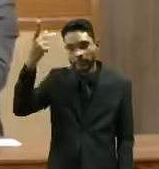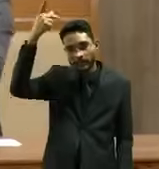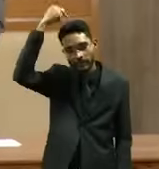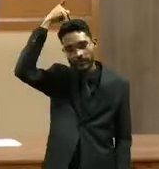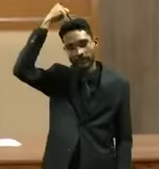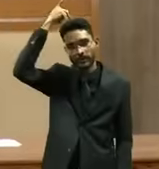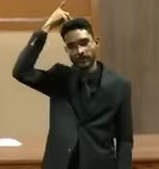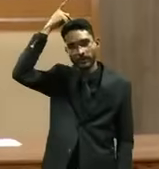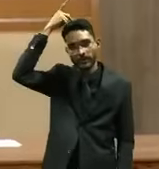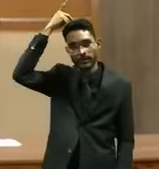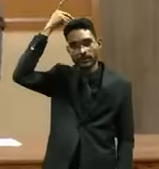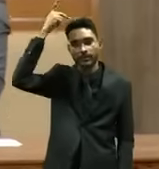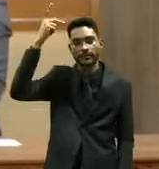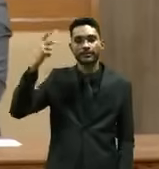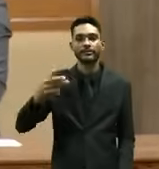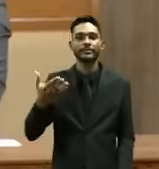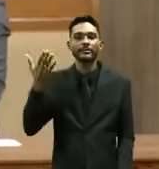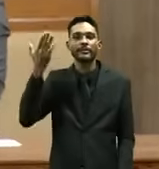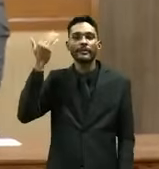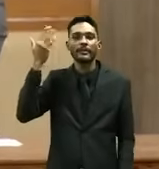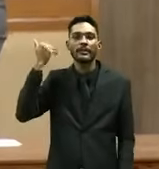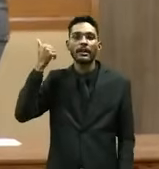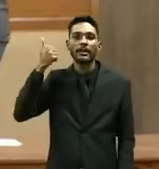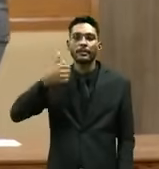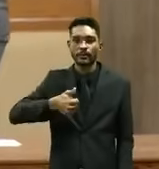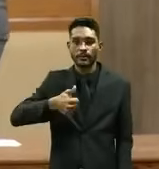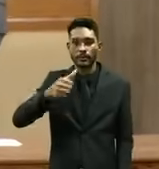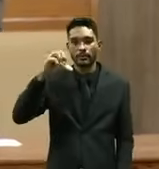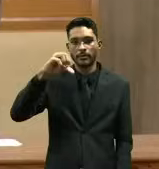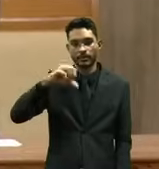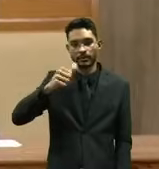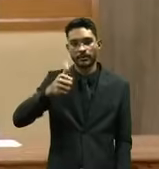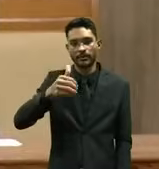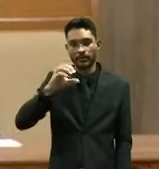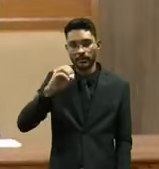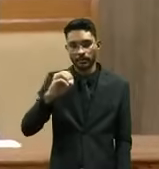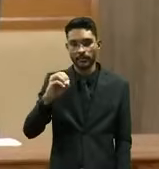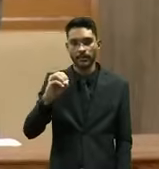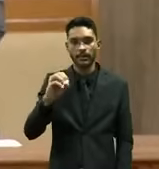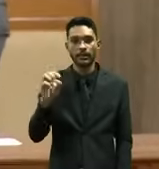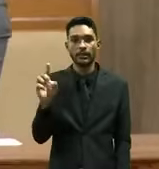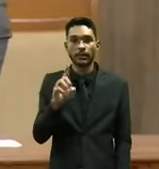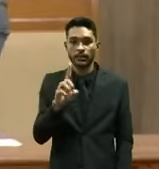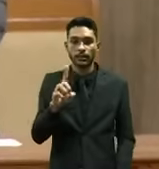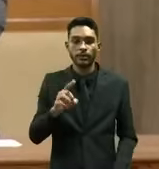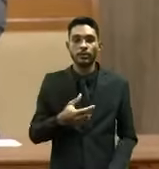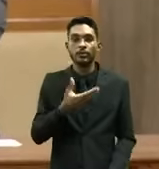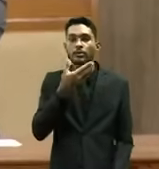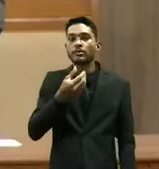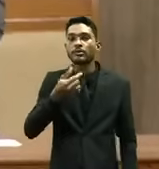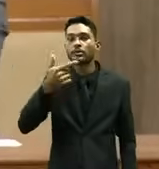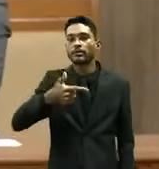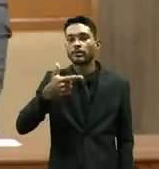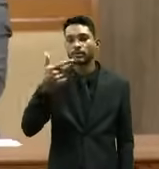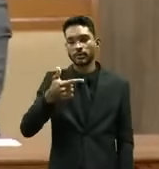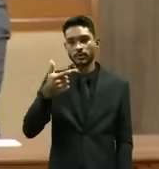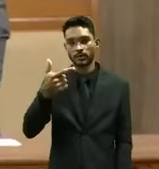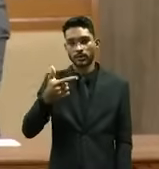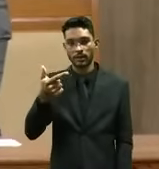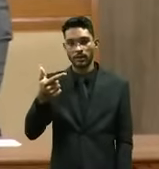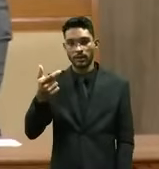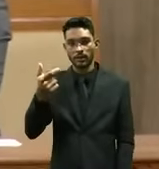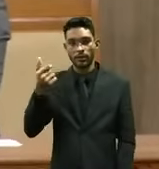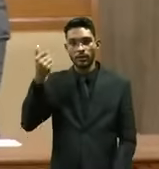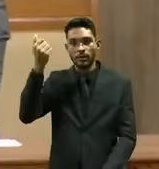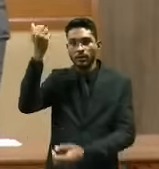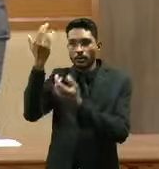atentamos 1910 não foi não foi Daniel Berg e gun vingre que trouxeram a chama pentecostal